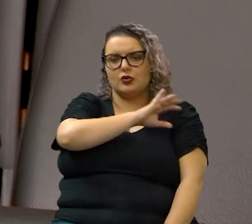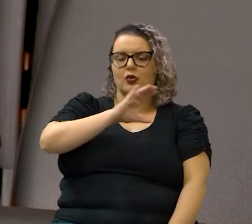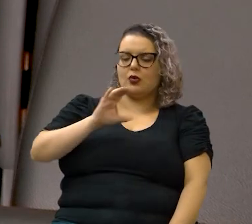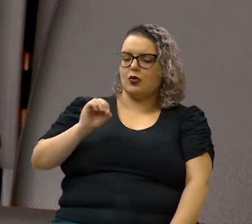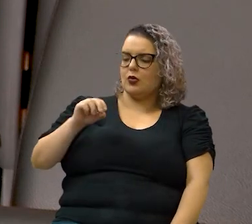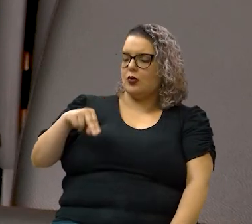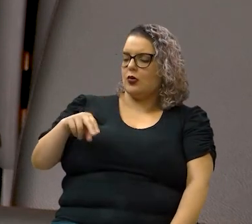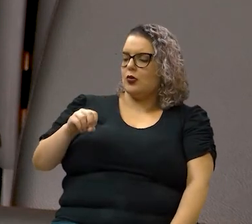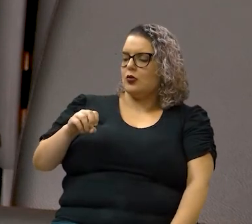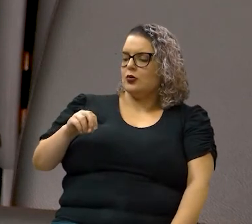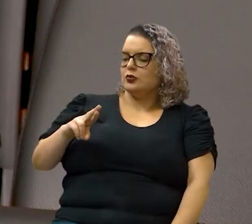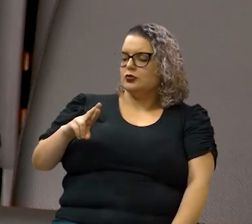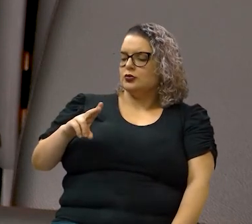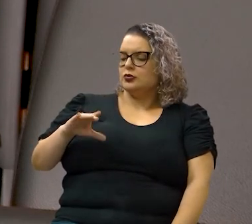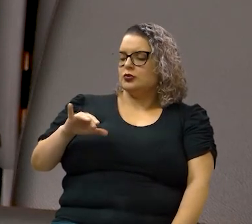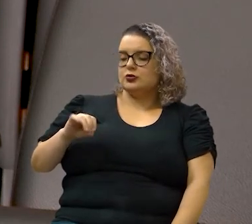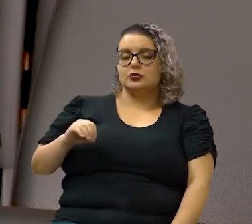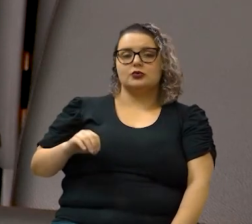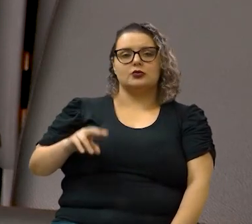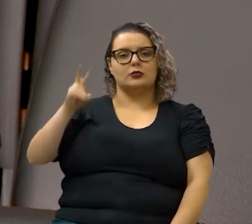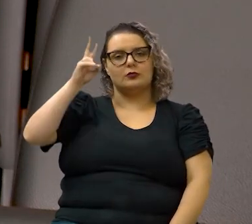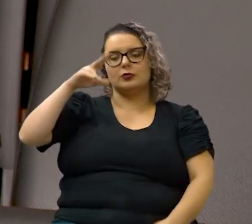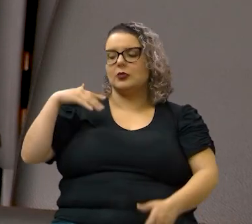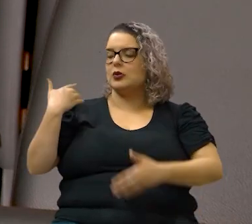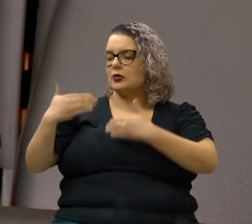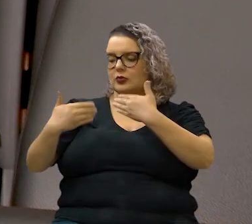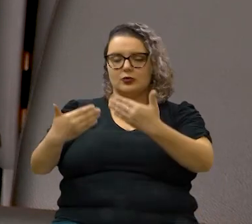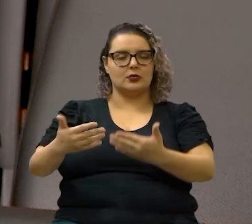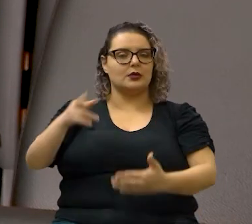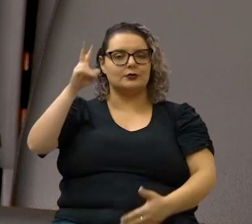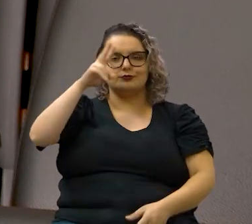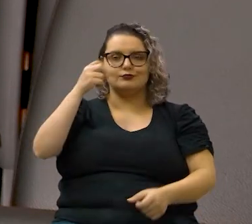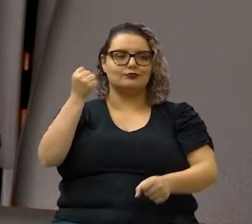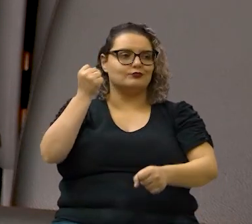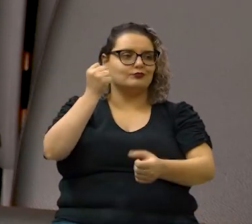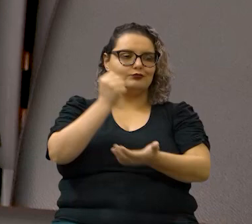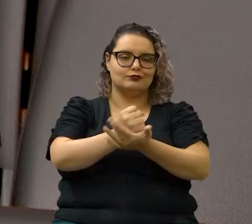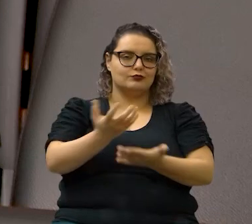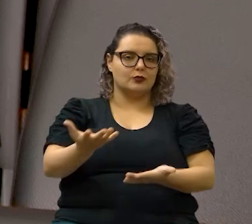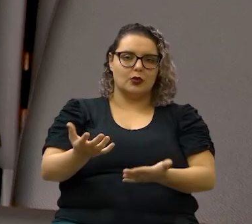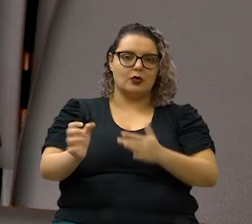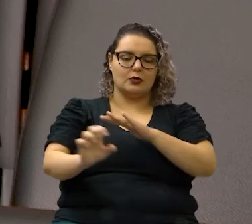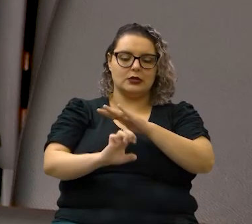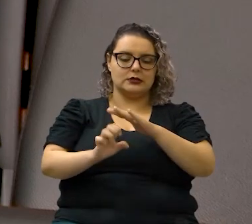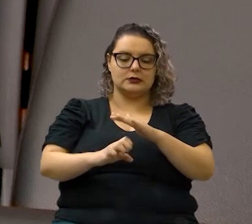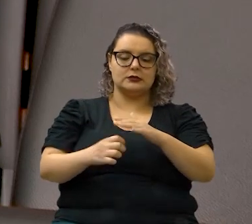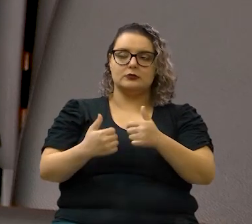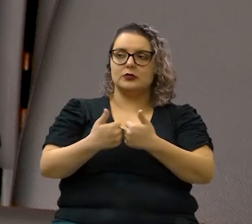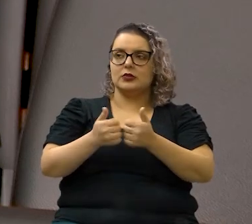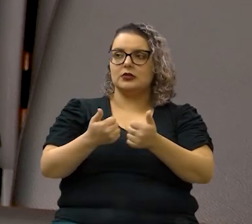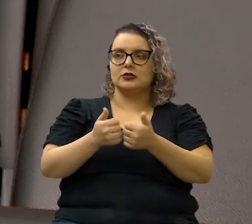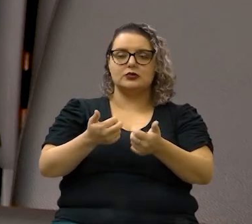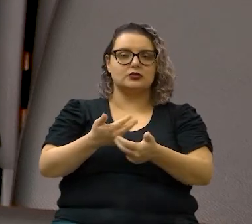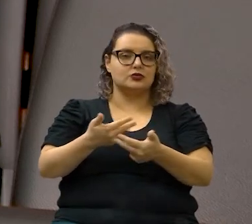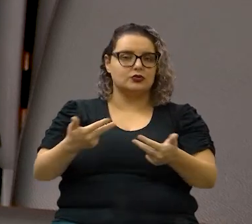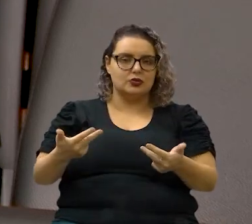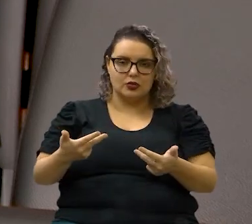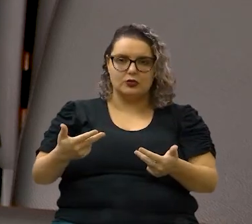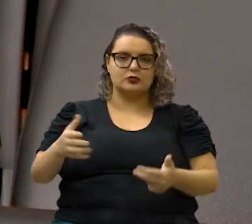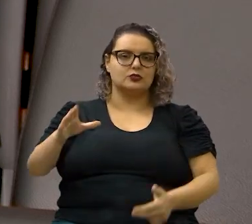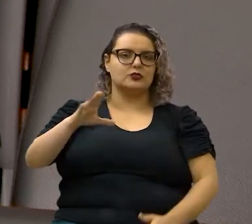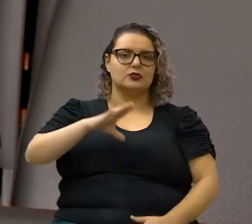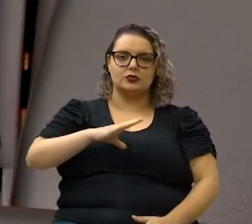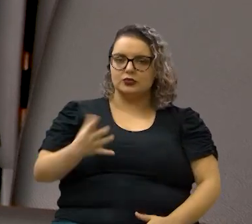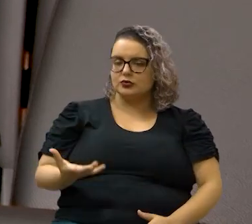consórcio a mesma relação histórica já construída com as empresas de ônibus da cidade. Relação